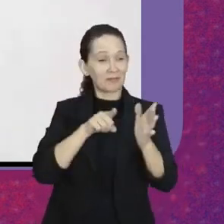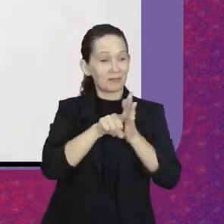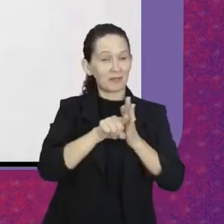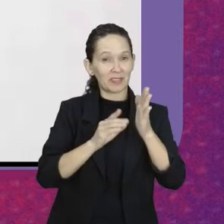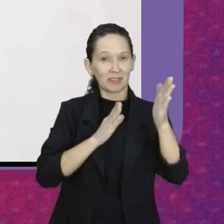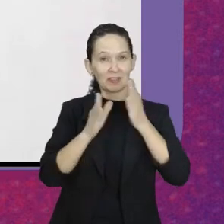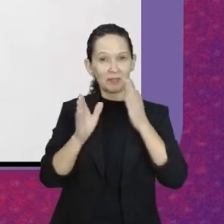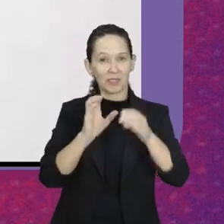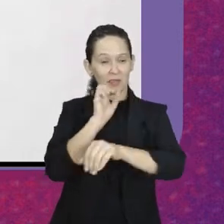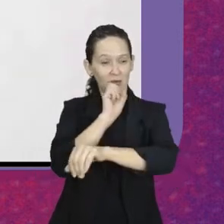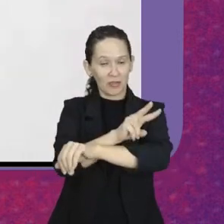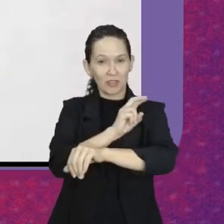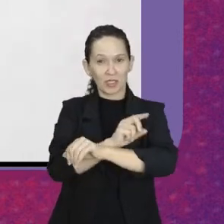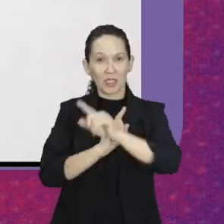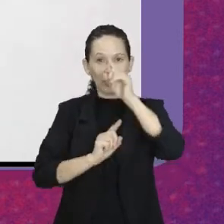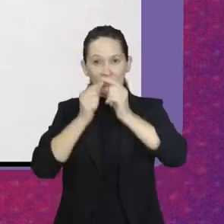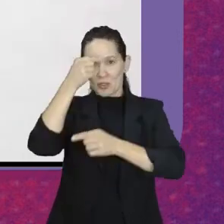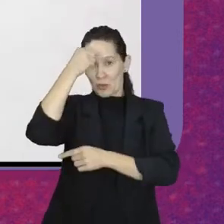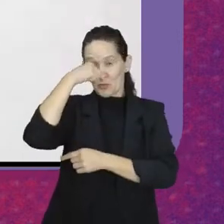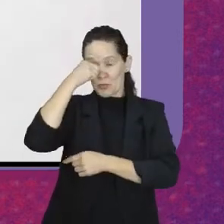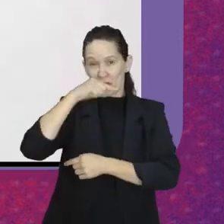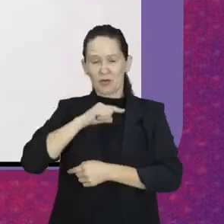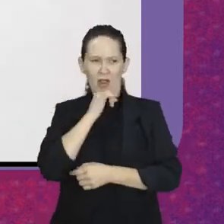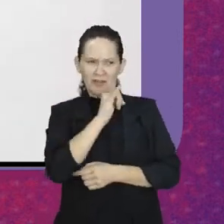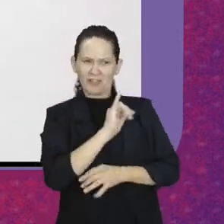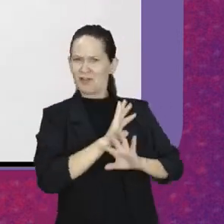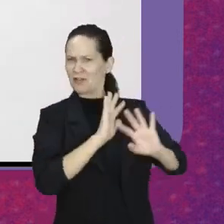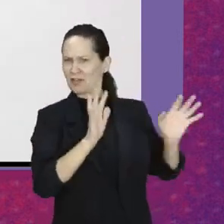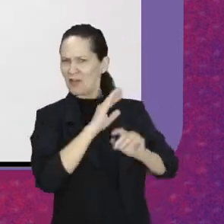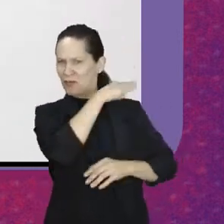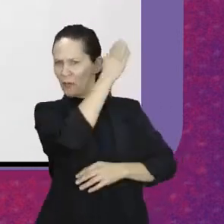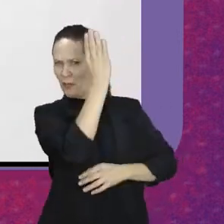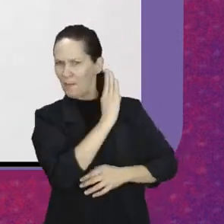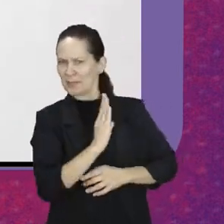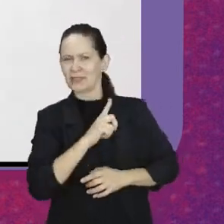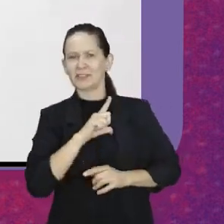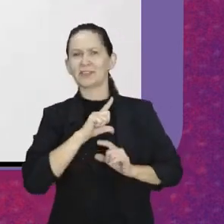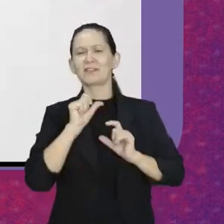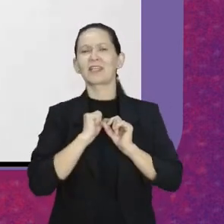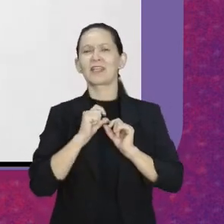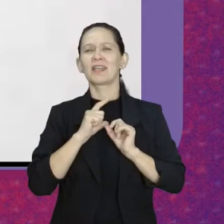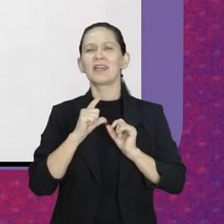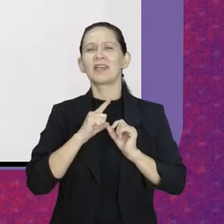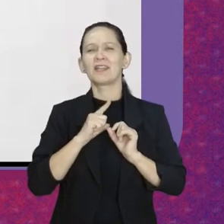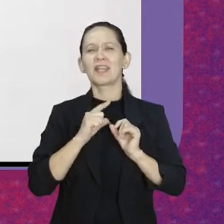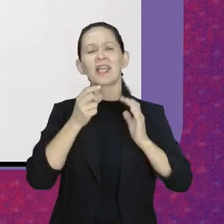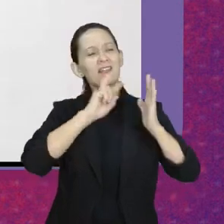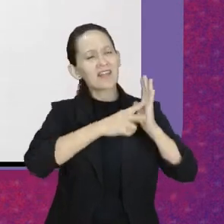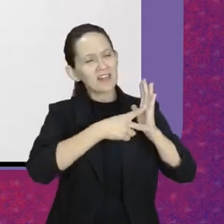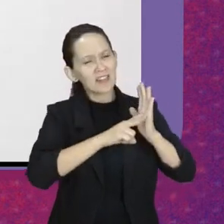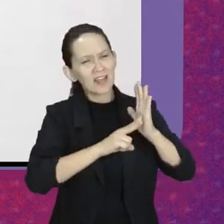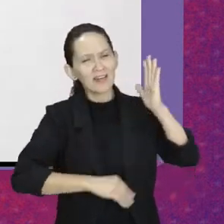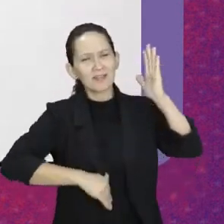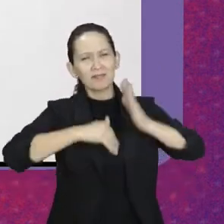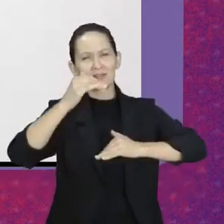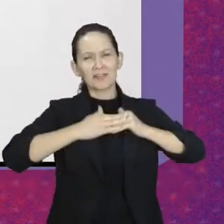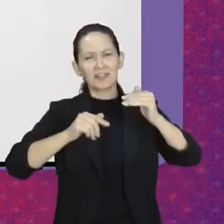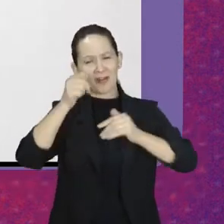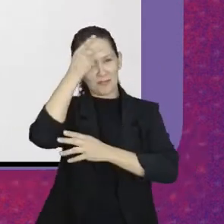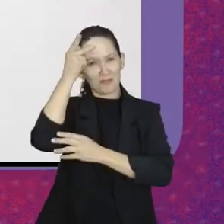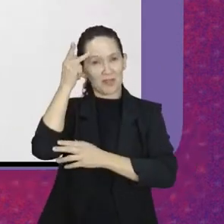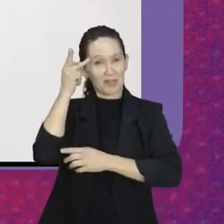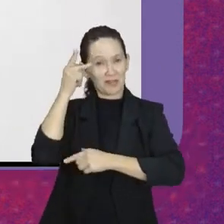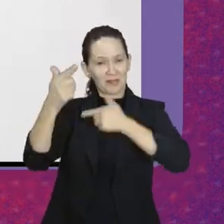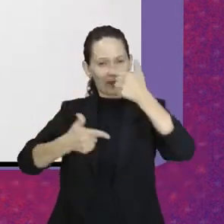de creche, o Peru achava, não, vocês estão falando isso porque tem sindicalismo que